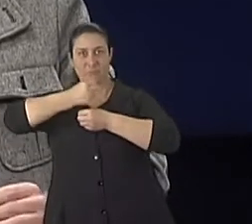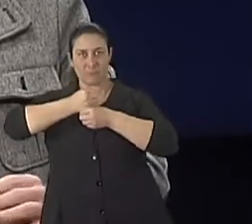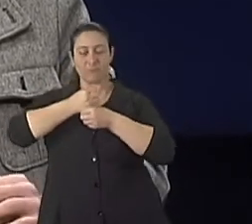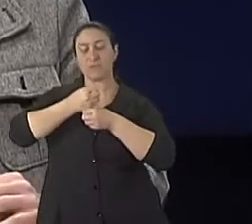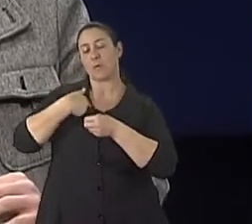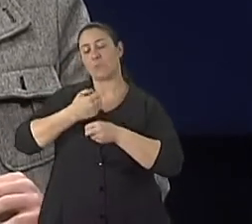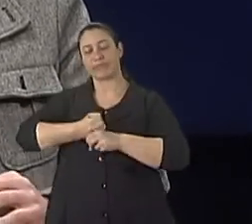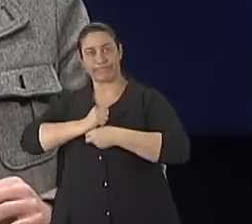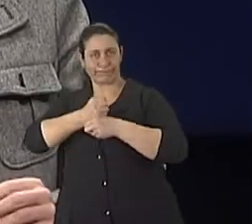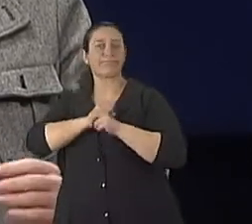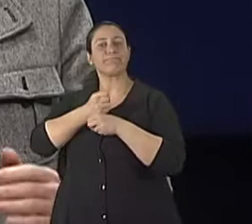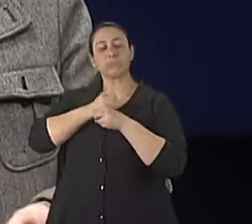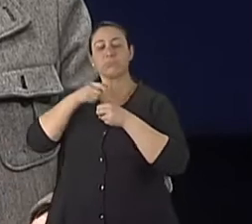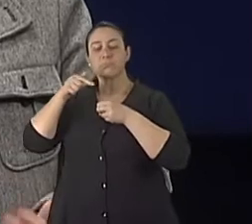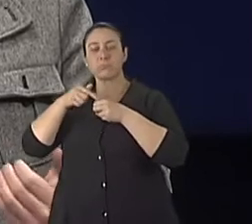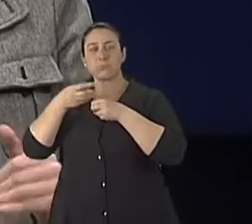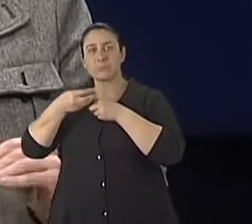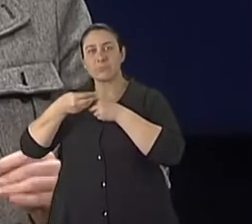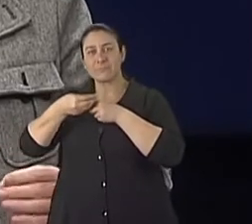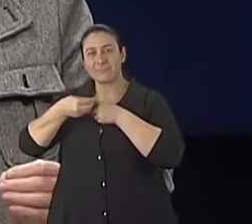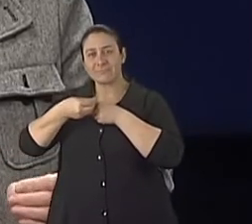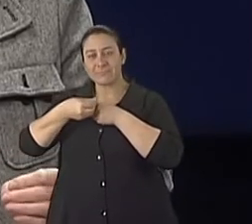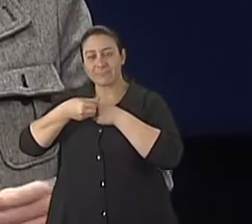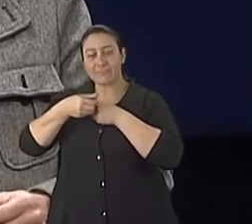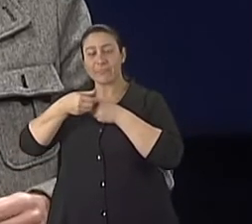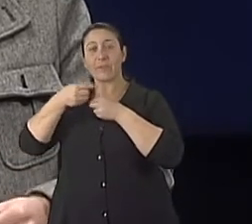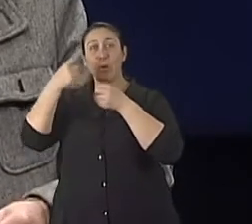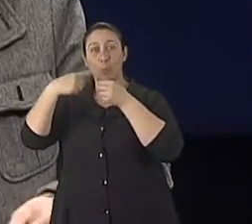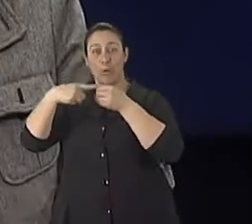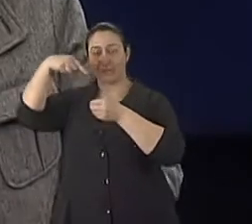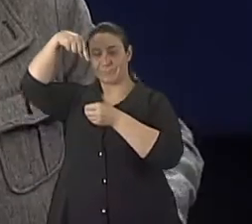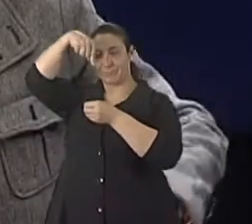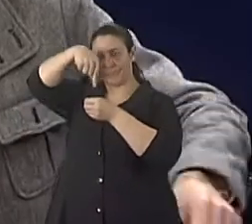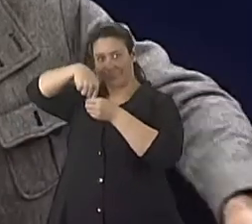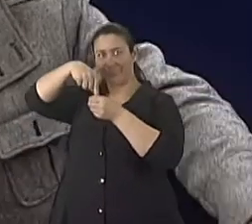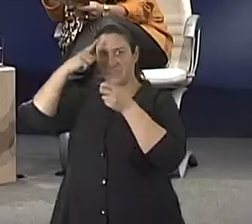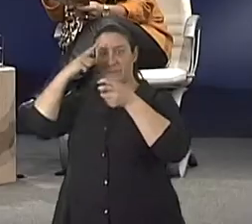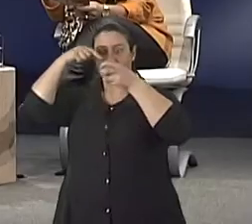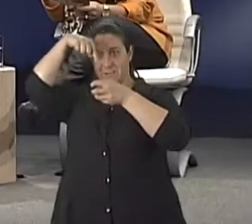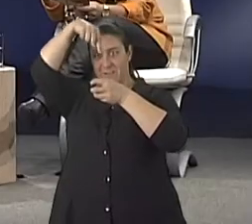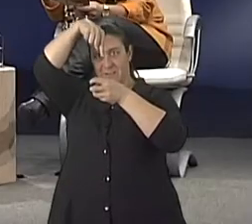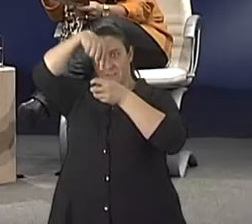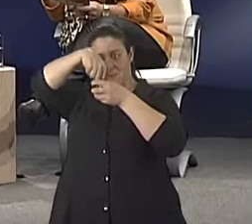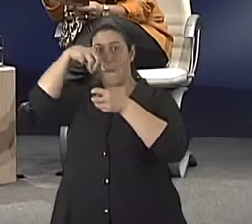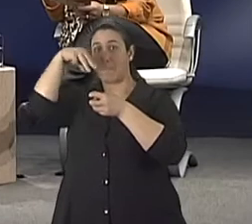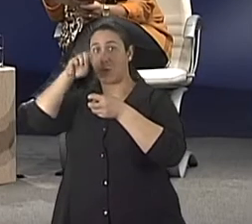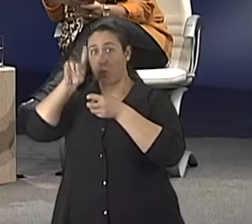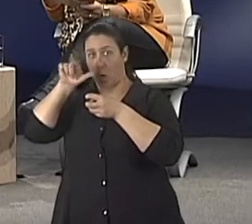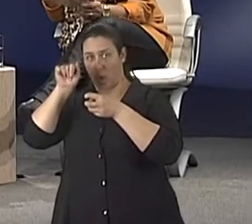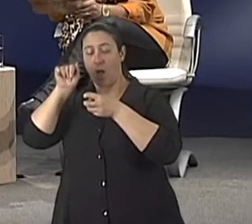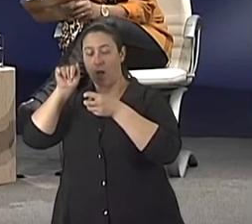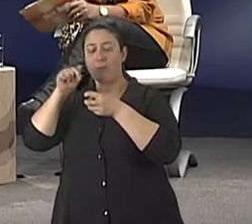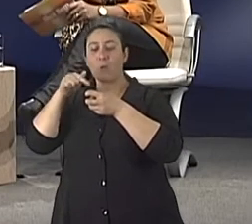neurogênica nesse caso ela é uma dor que há medo lan por causa dela estar mais comprimida